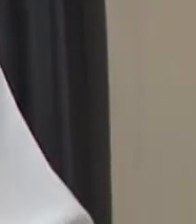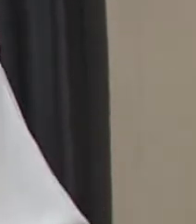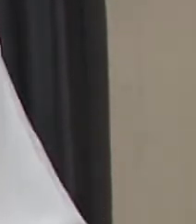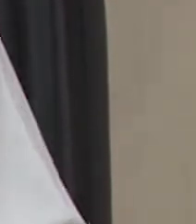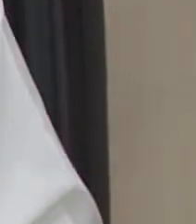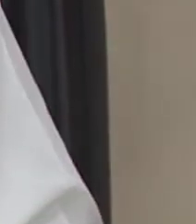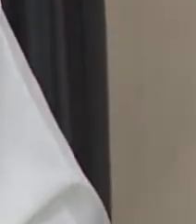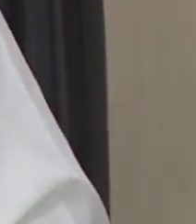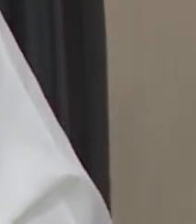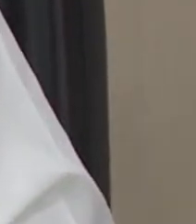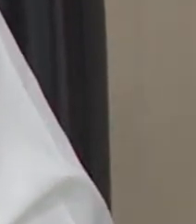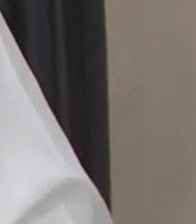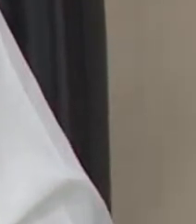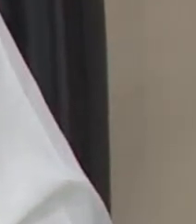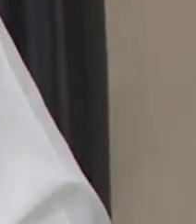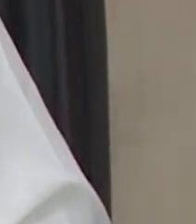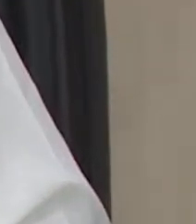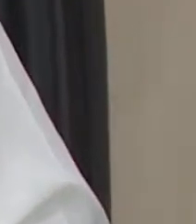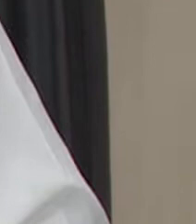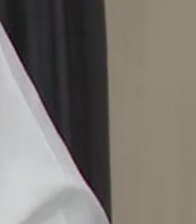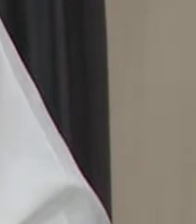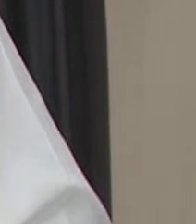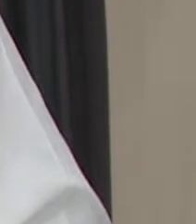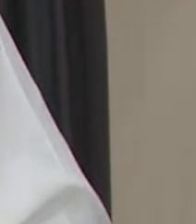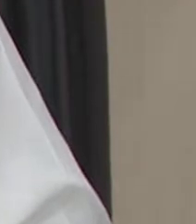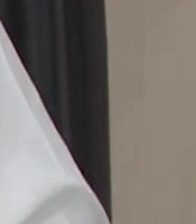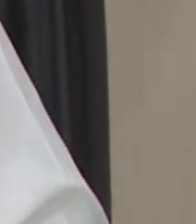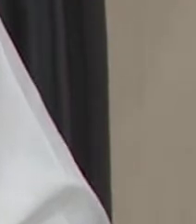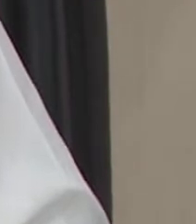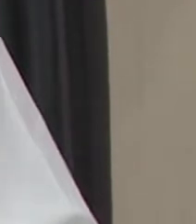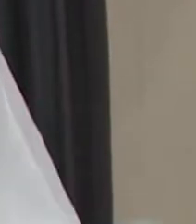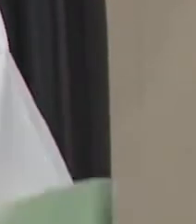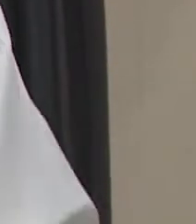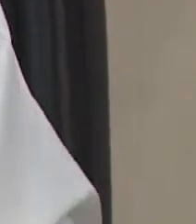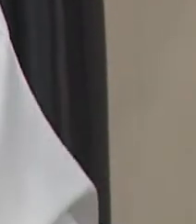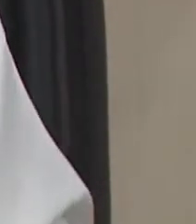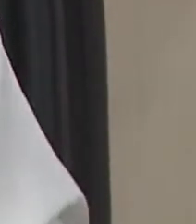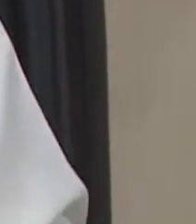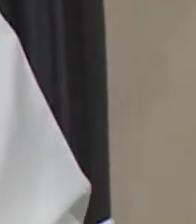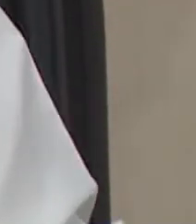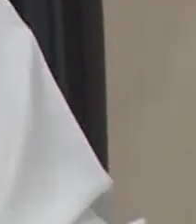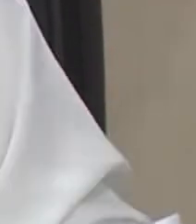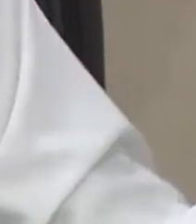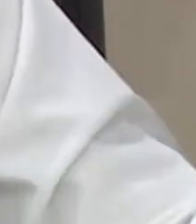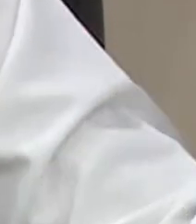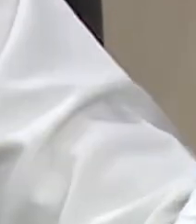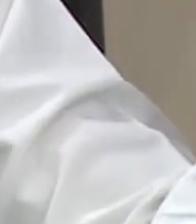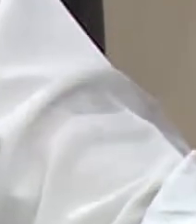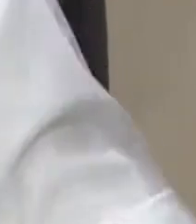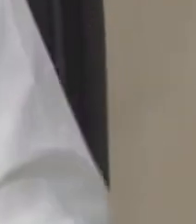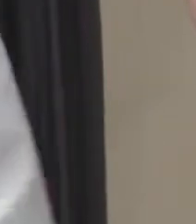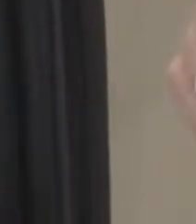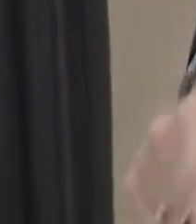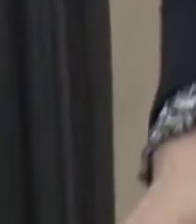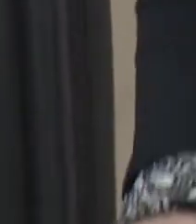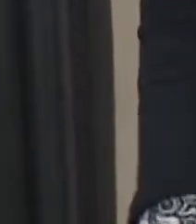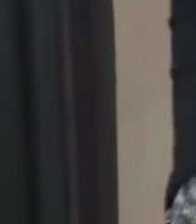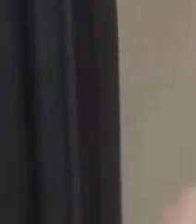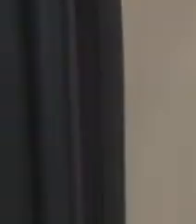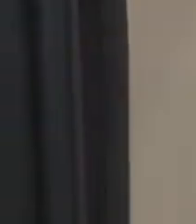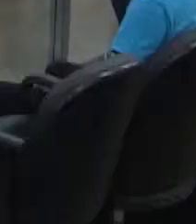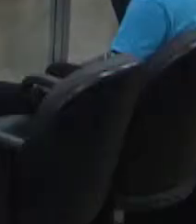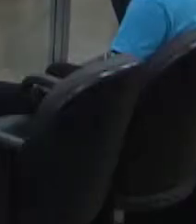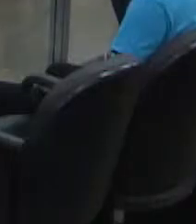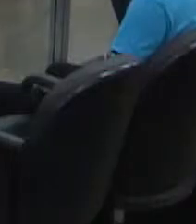providências esse projeto também teve o parecer favorável da ccj e da comissão de finanças da casa em discussão em